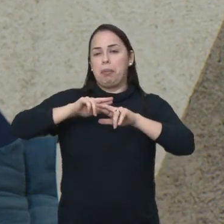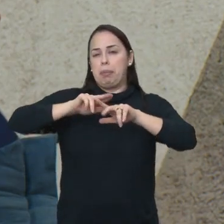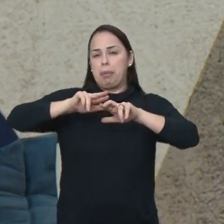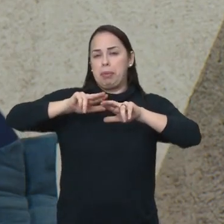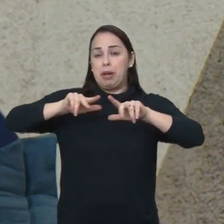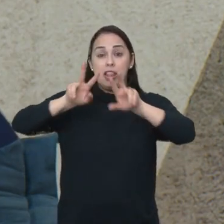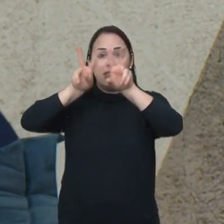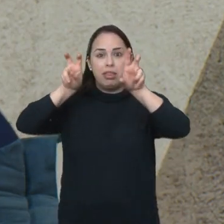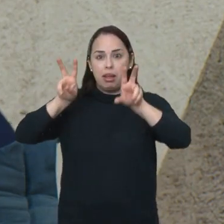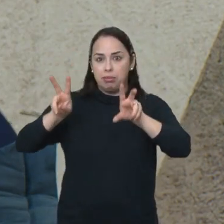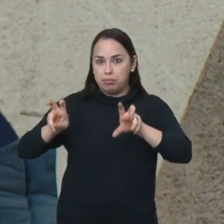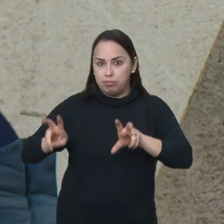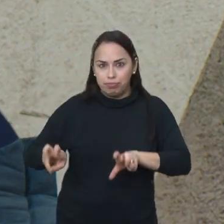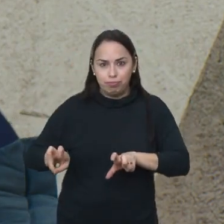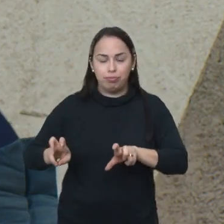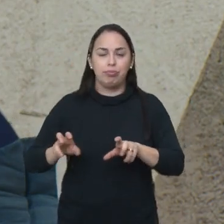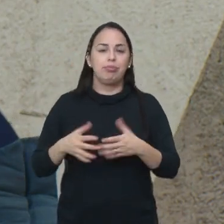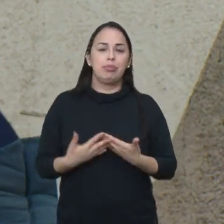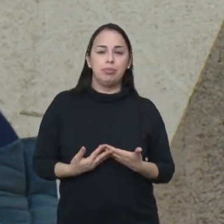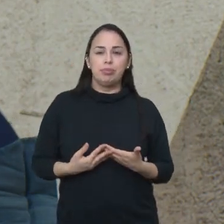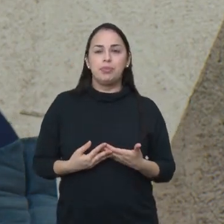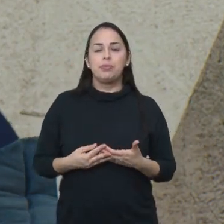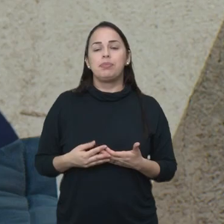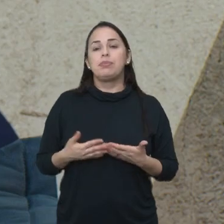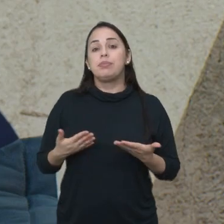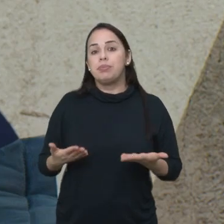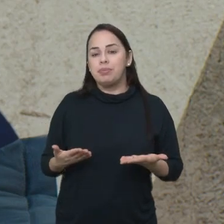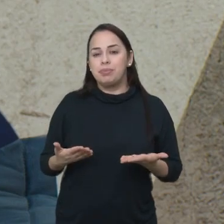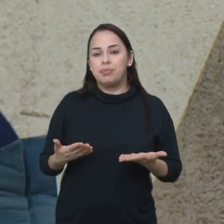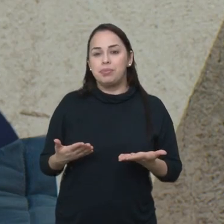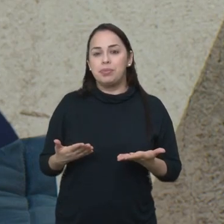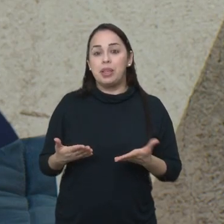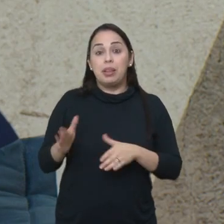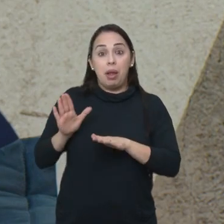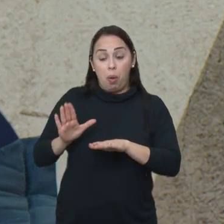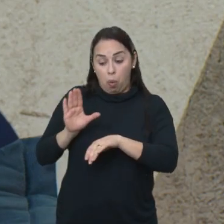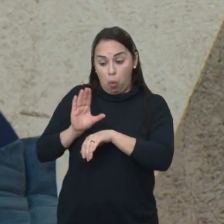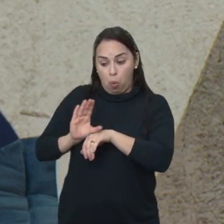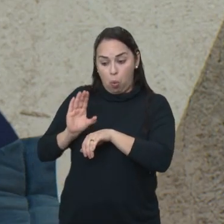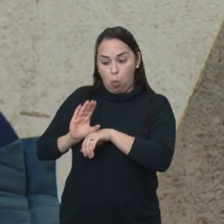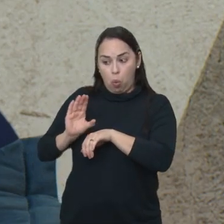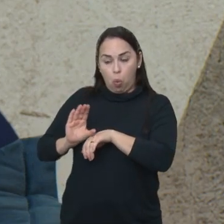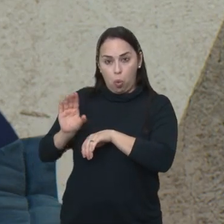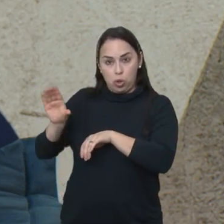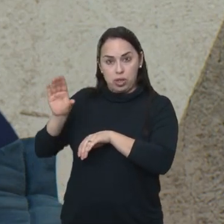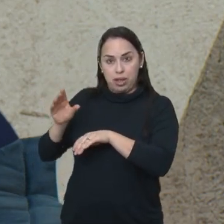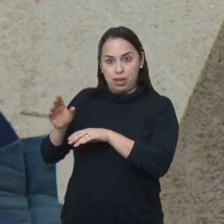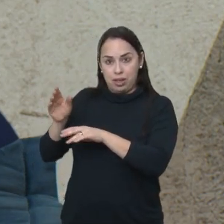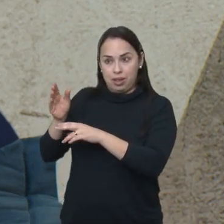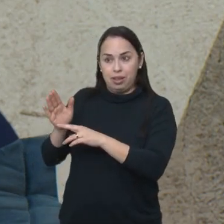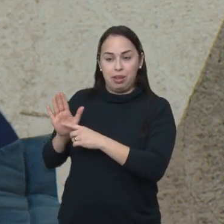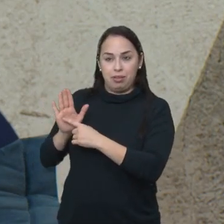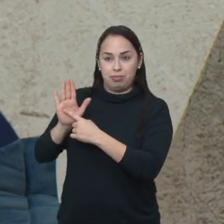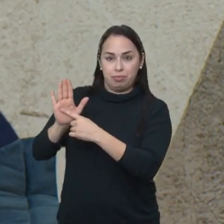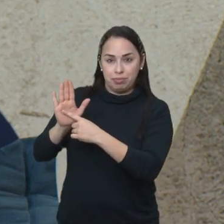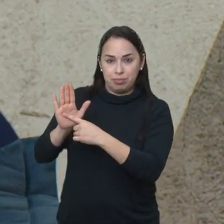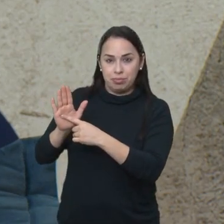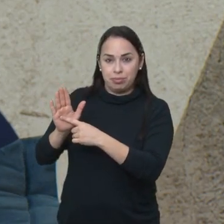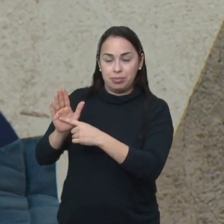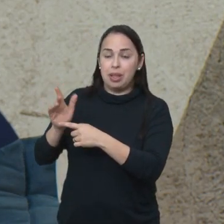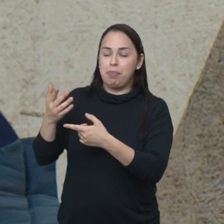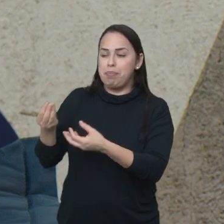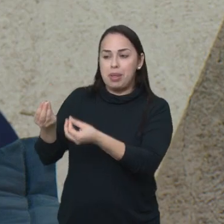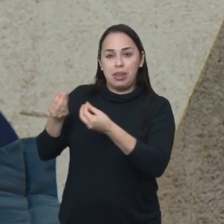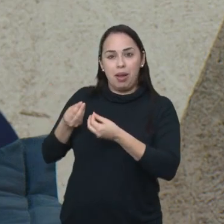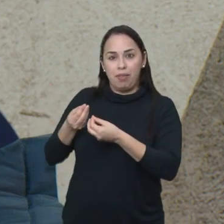sintática, morfológica, sujeito, predicado, com esse curso piloto que a universidade me ofereceu